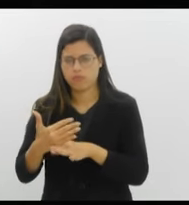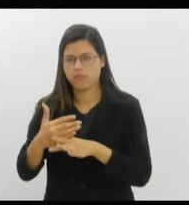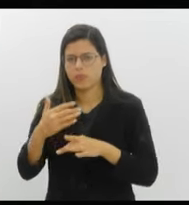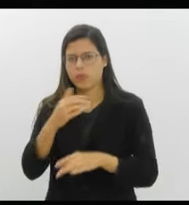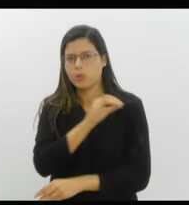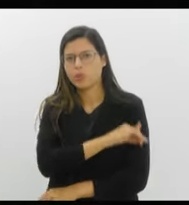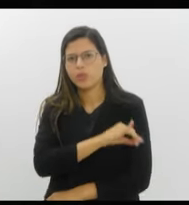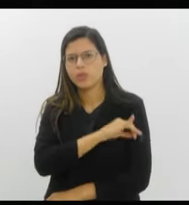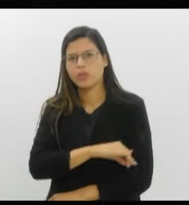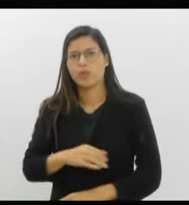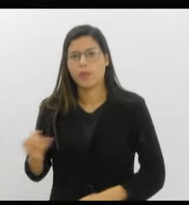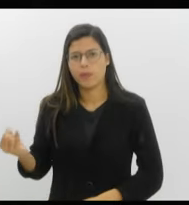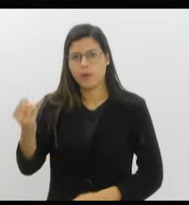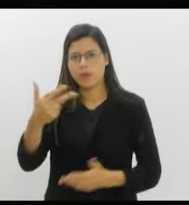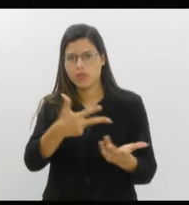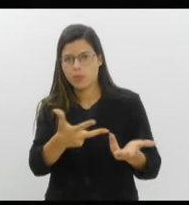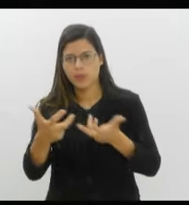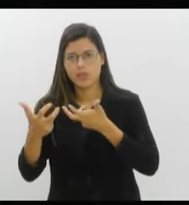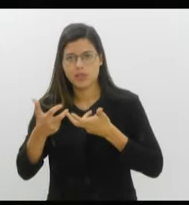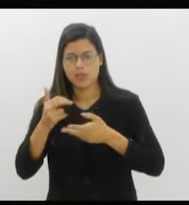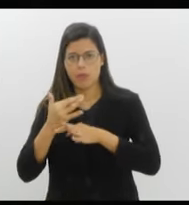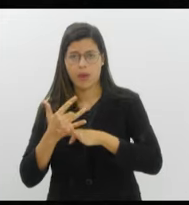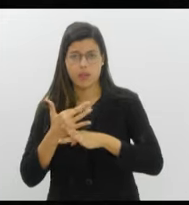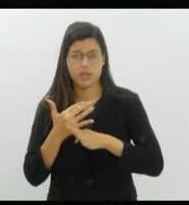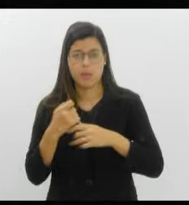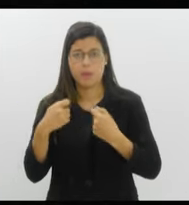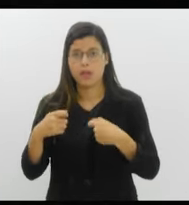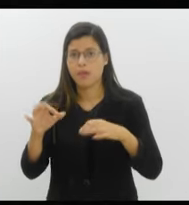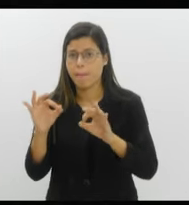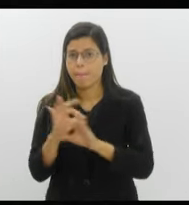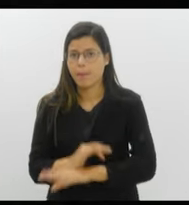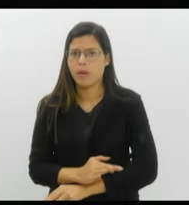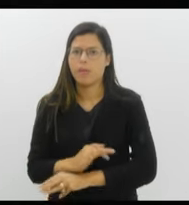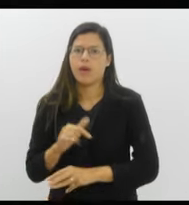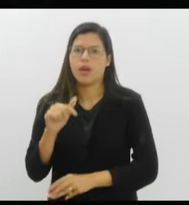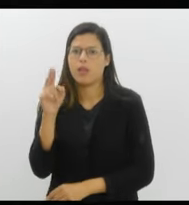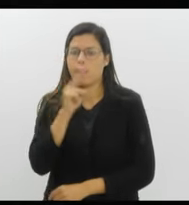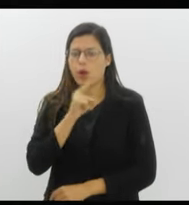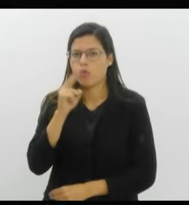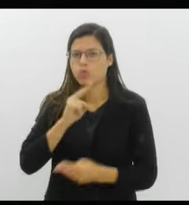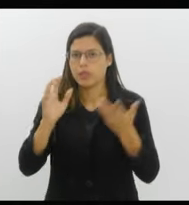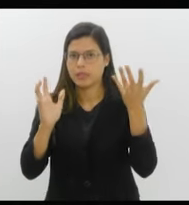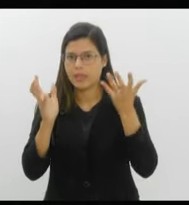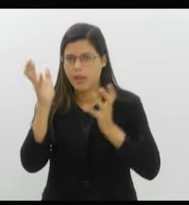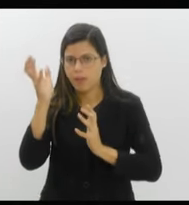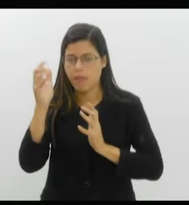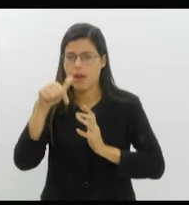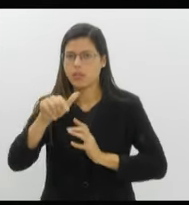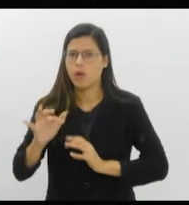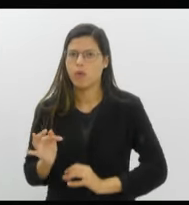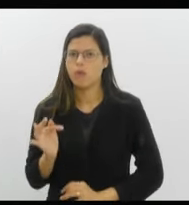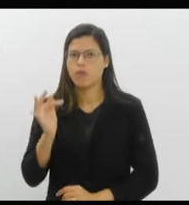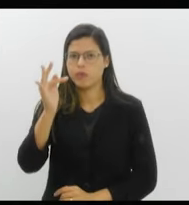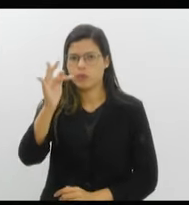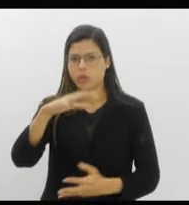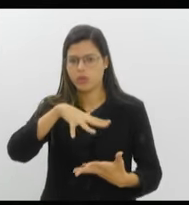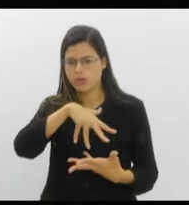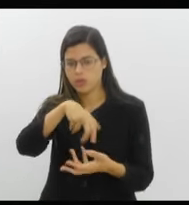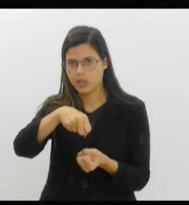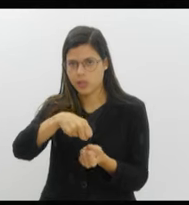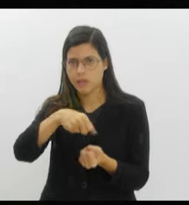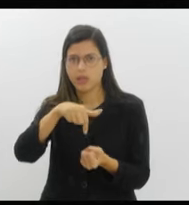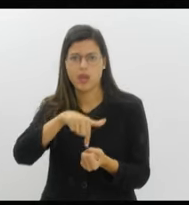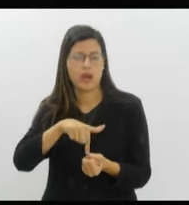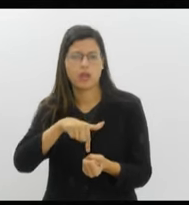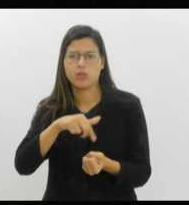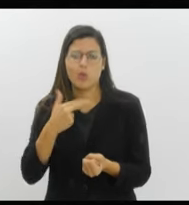nós percebermos que as cidades precisam estar preparadas para a emergência climática e que isso sim é o futuro da sustentabilidade.